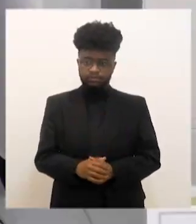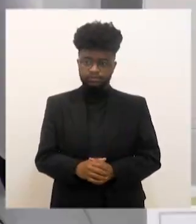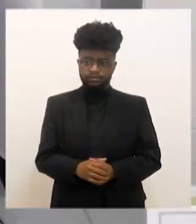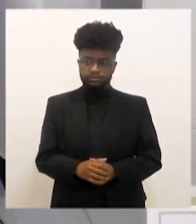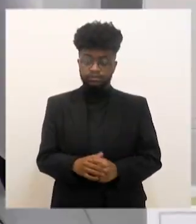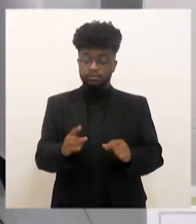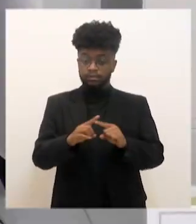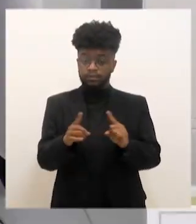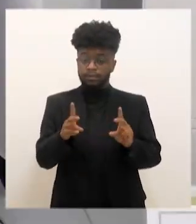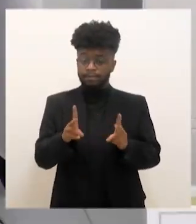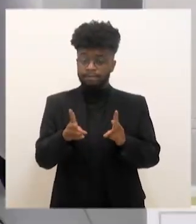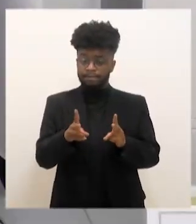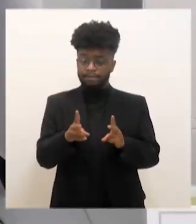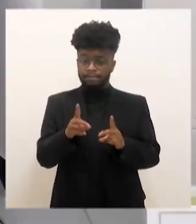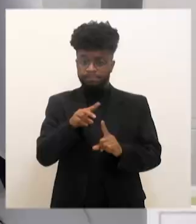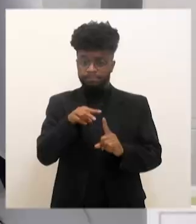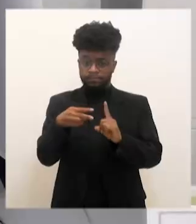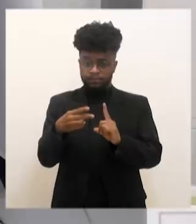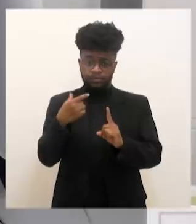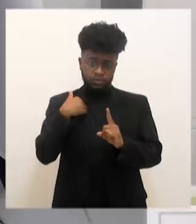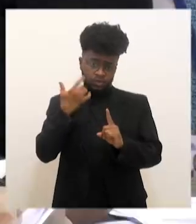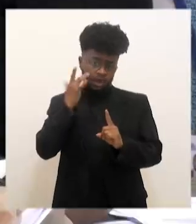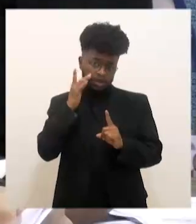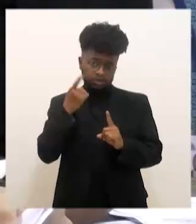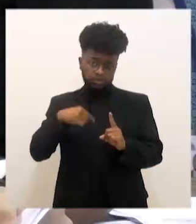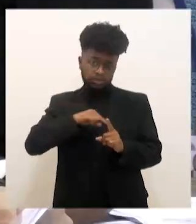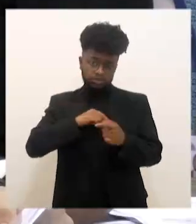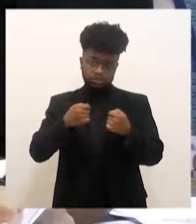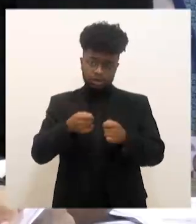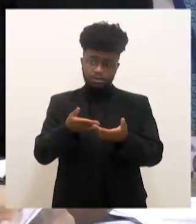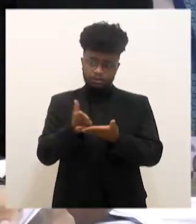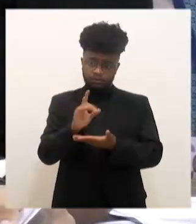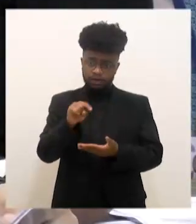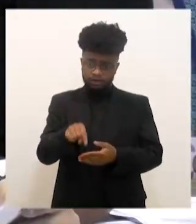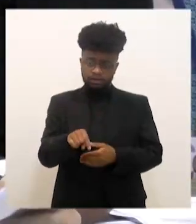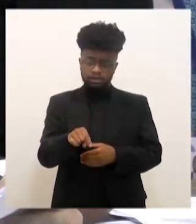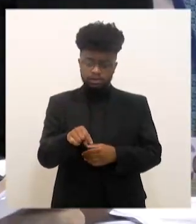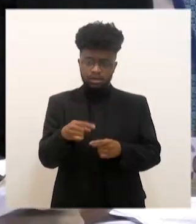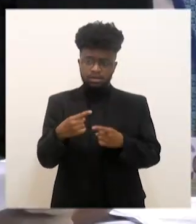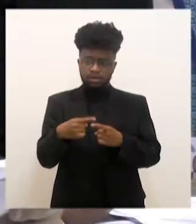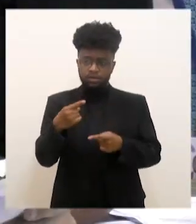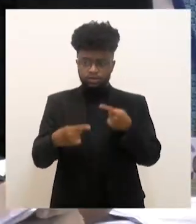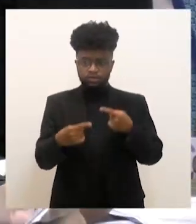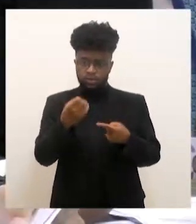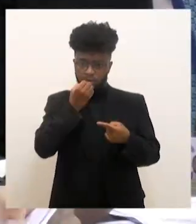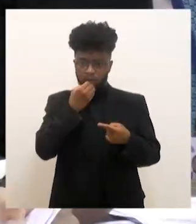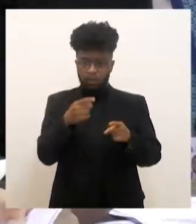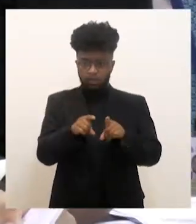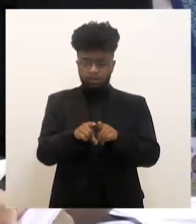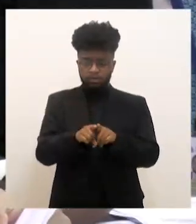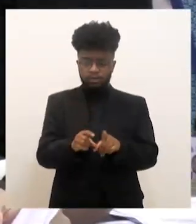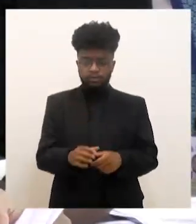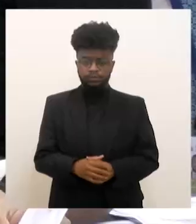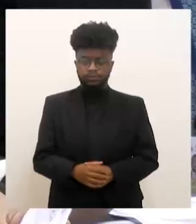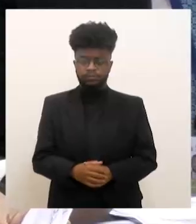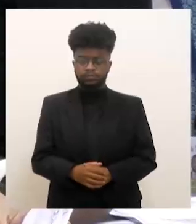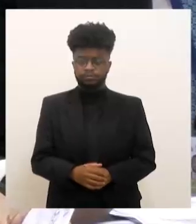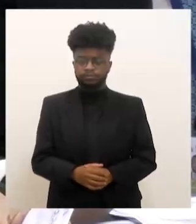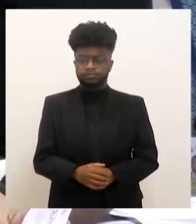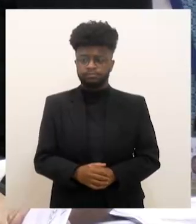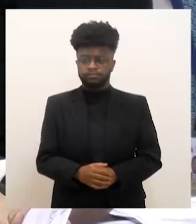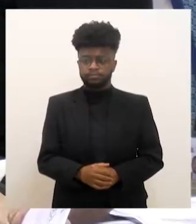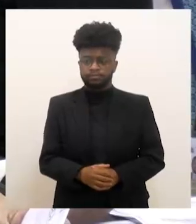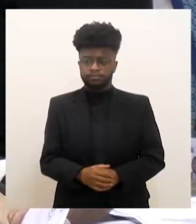Mas na mesma lógica que a gente tem que... Mas eu acho que a gente tem que aprovar aqui, tá? Eu acho que a discussão vai ser boa, inclusive. Acho que é importante, sim.